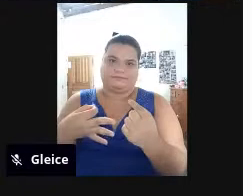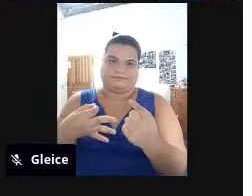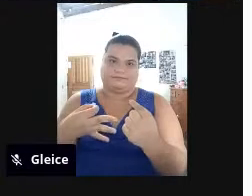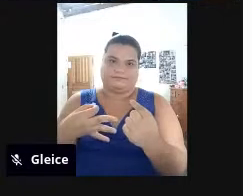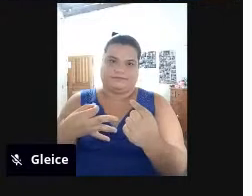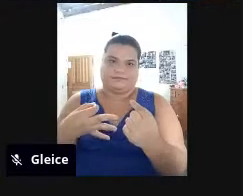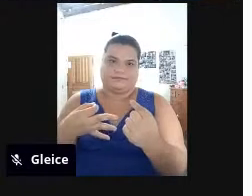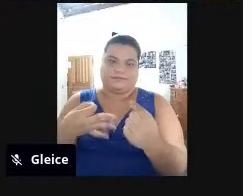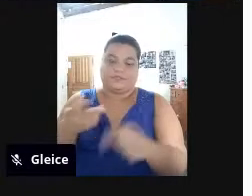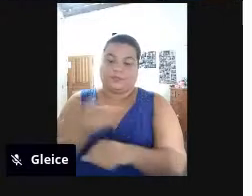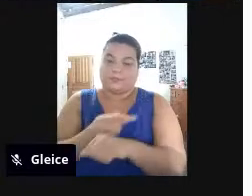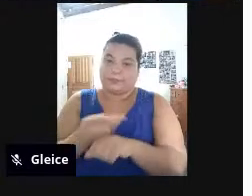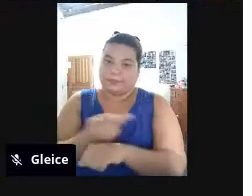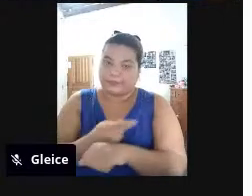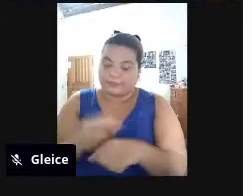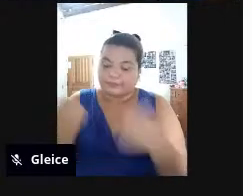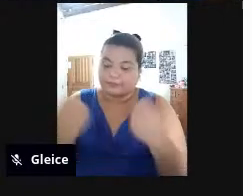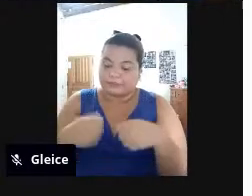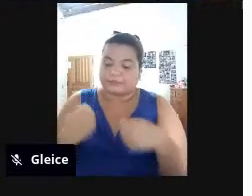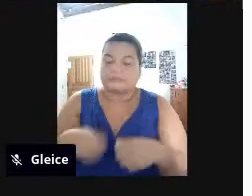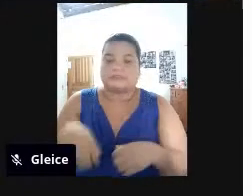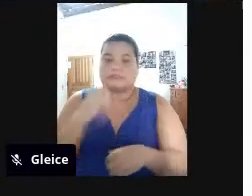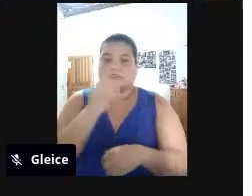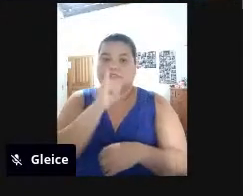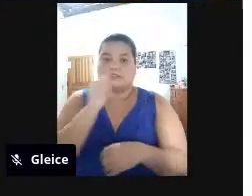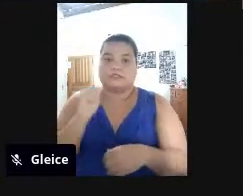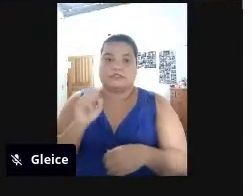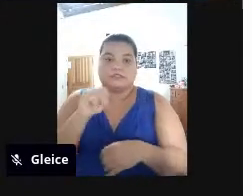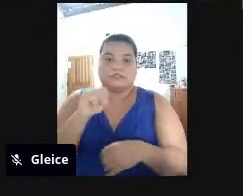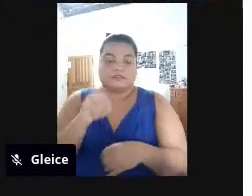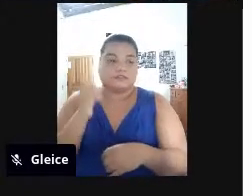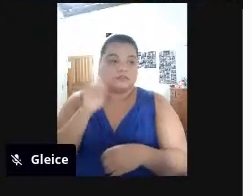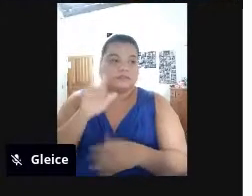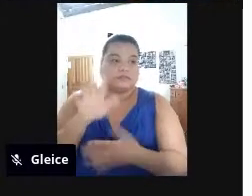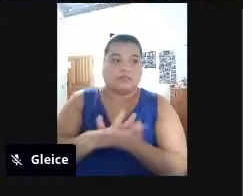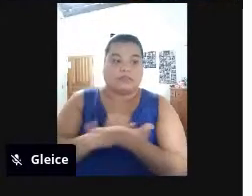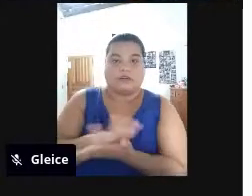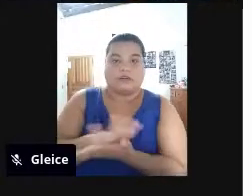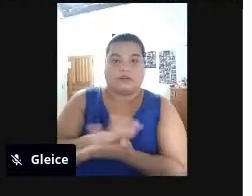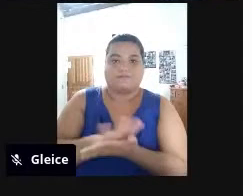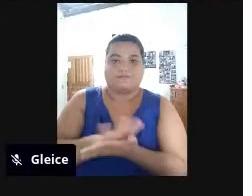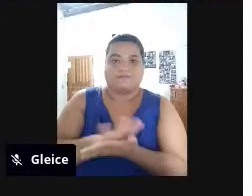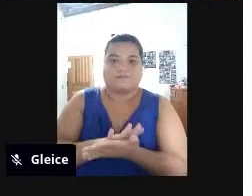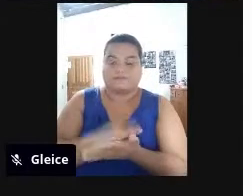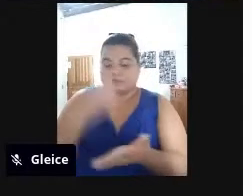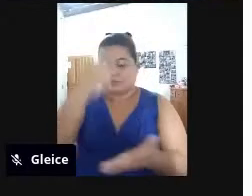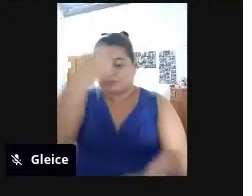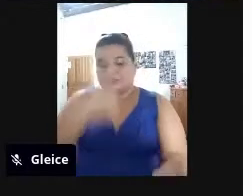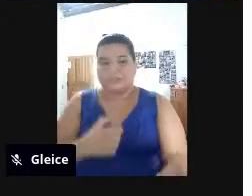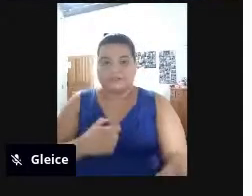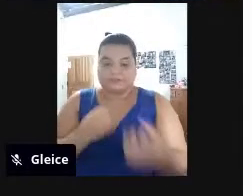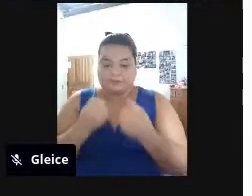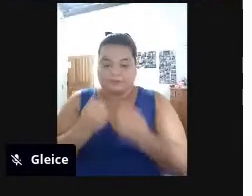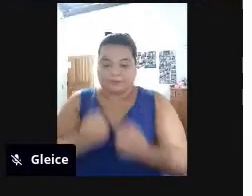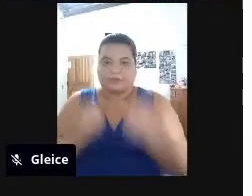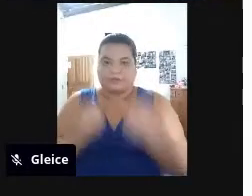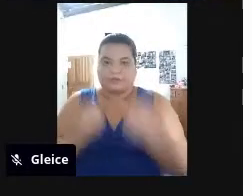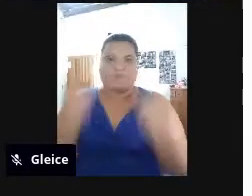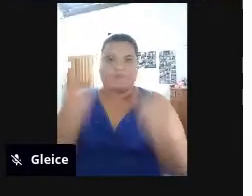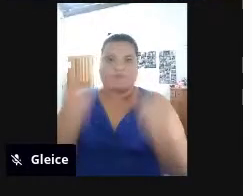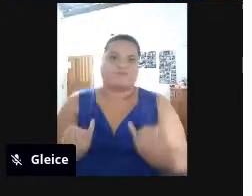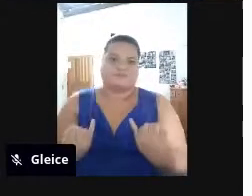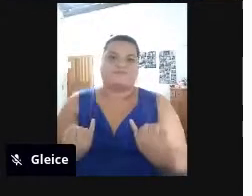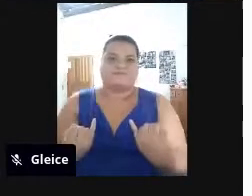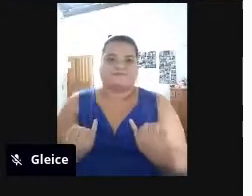necessidade energética. Porque se não atinge a sua necessidade energética, o indivíduo ele vai perder peso. Então, é mais